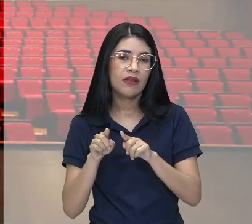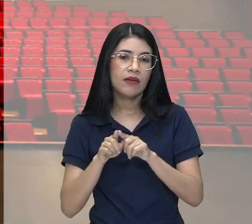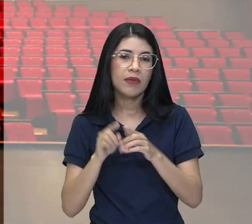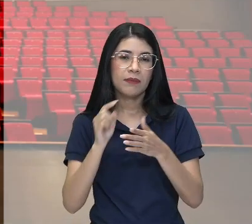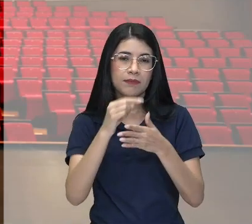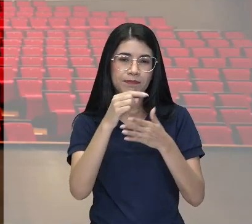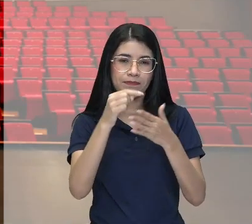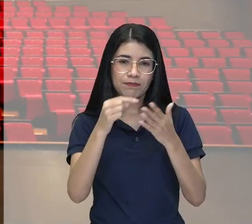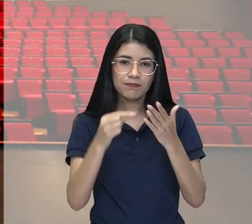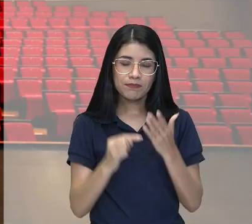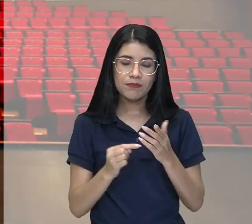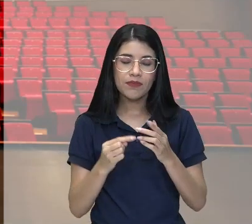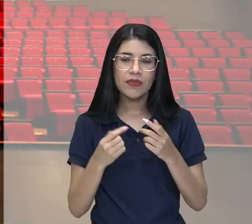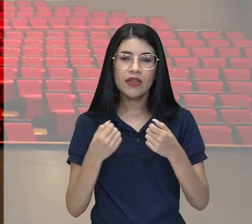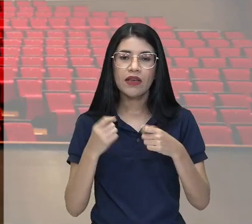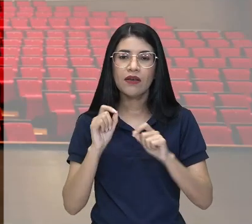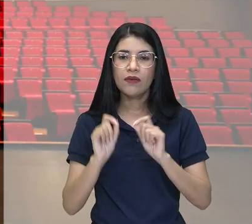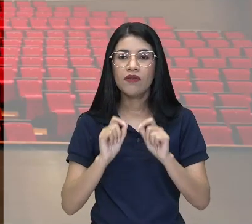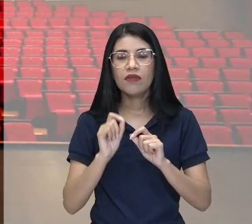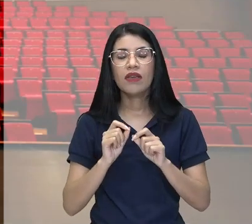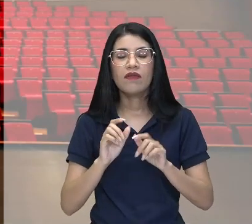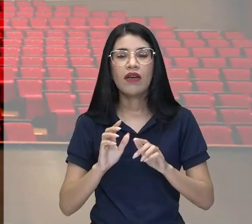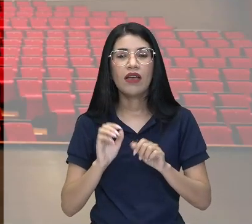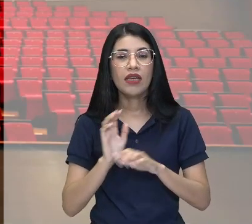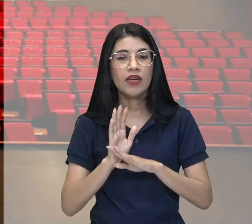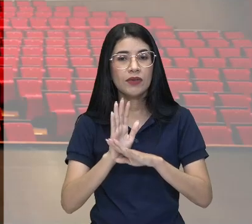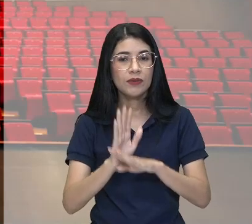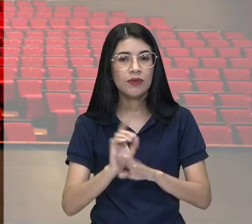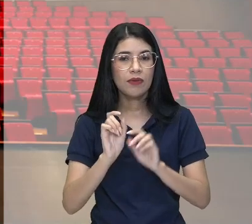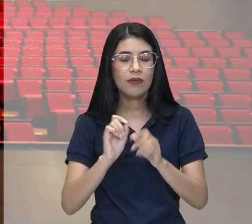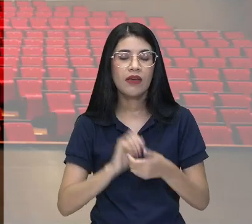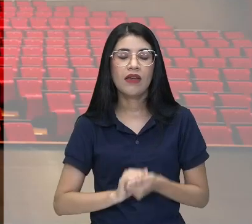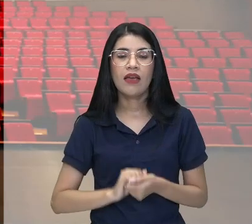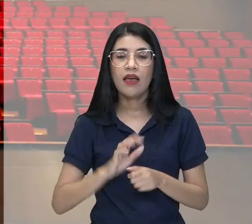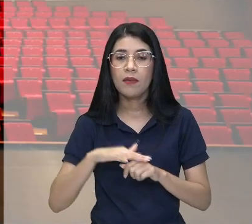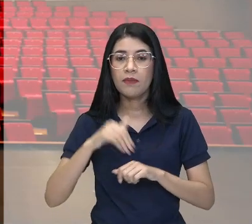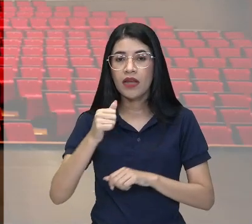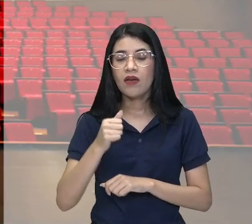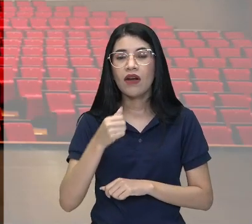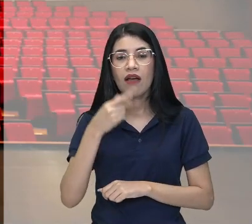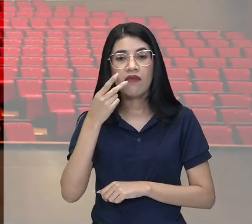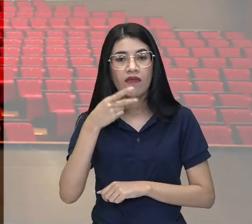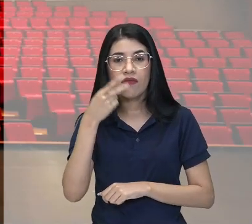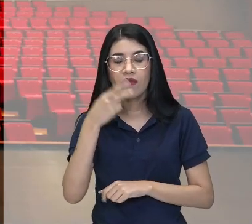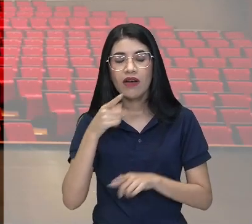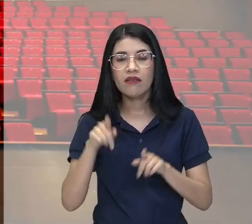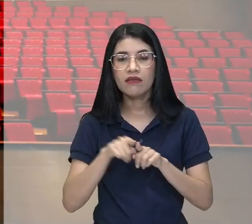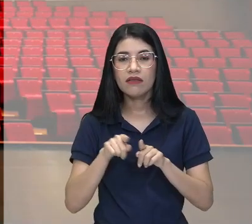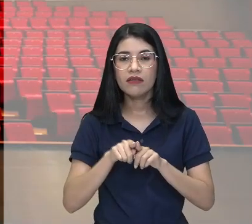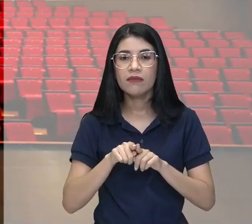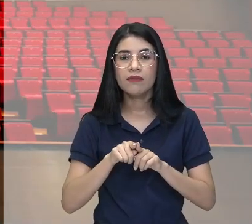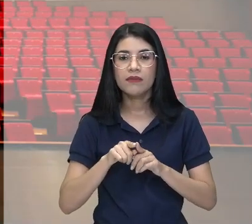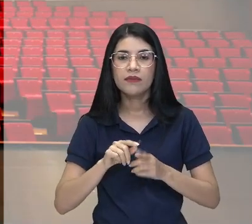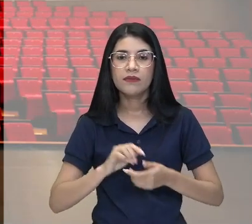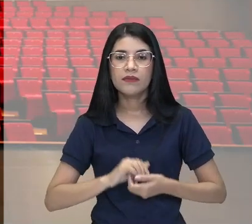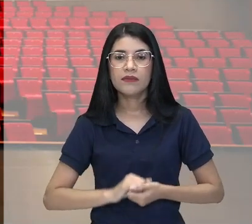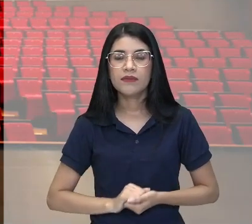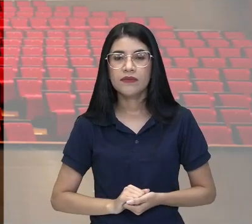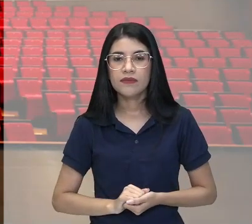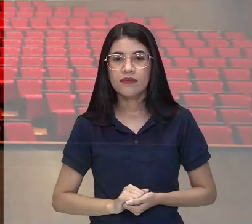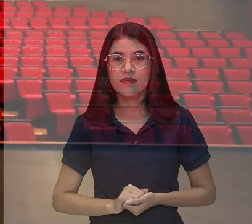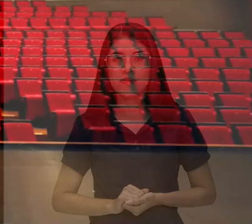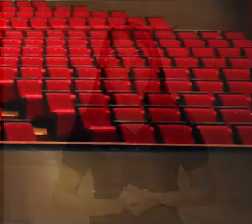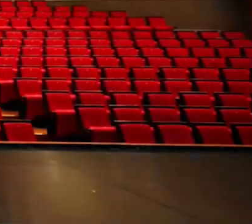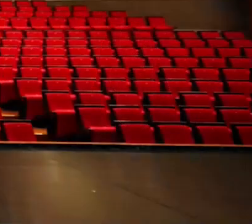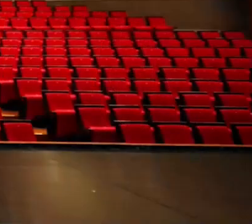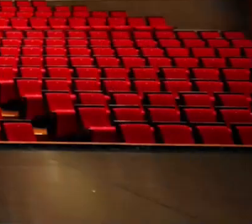isso, vai também te ajudar na sua dicção, na sua maneira de falar em público, você tendo uma